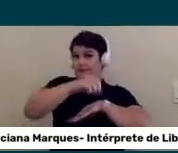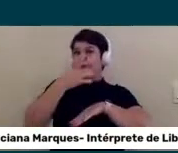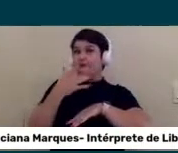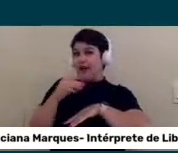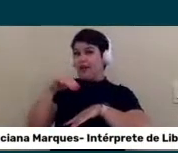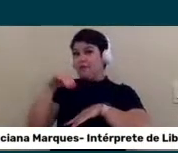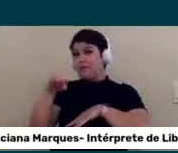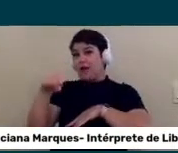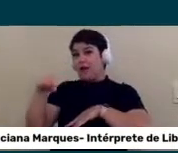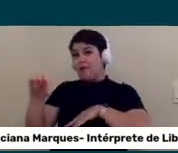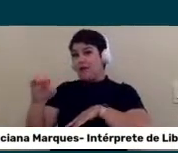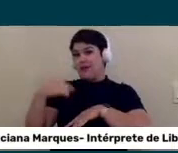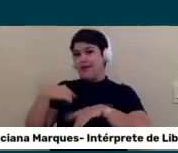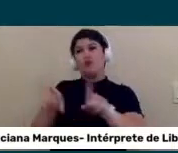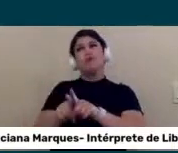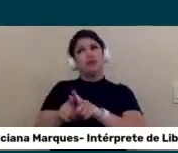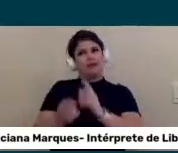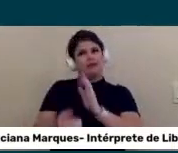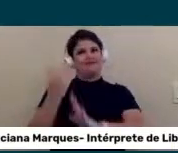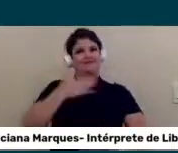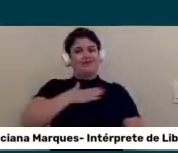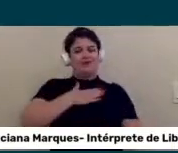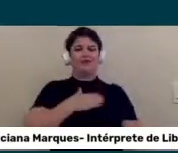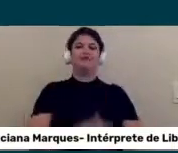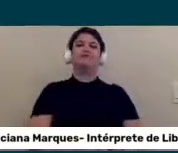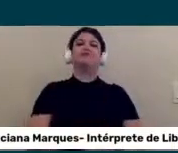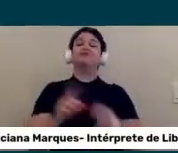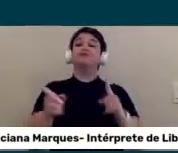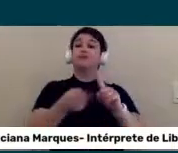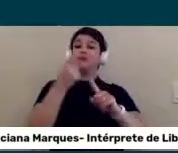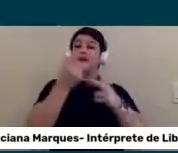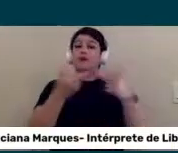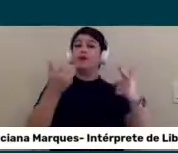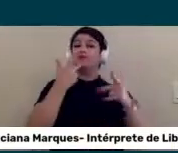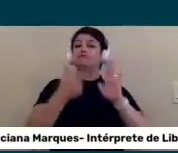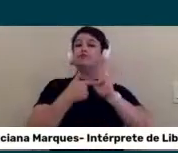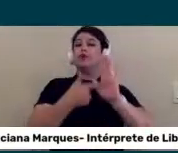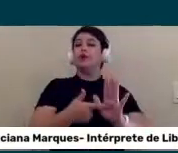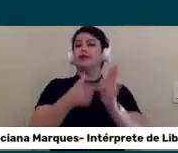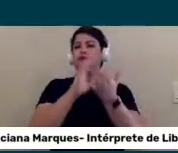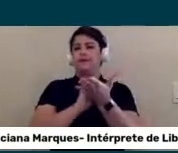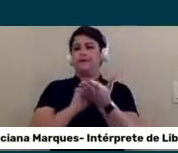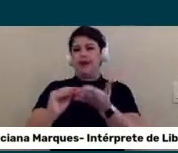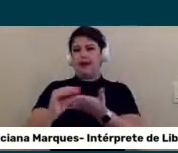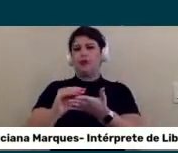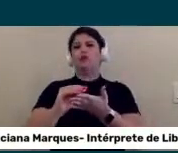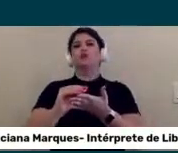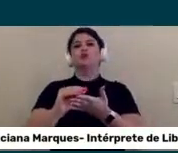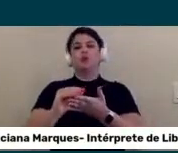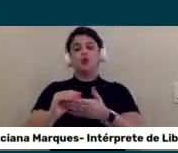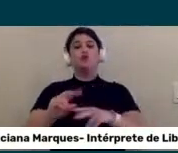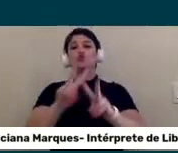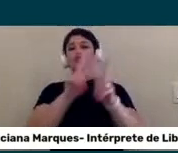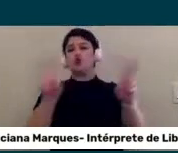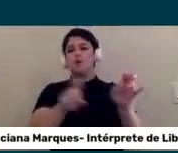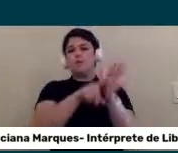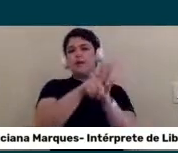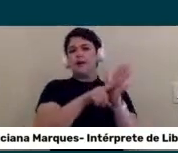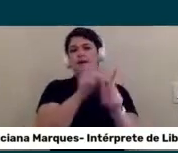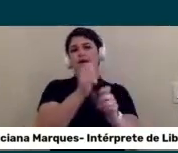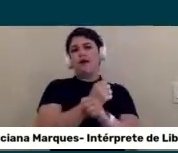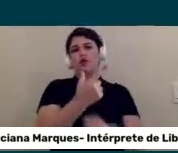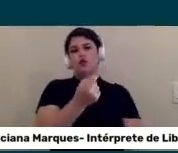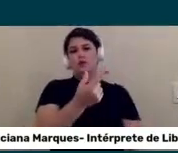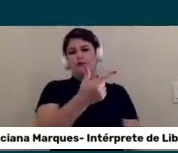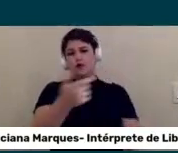apresentação. A primeira coisa que eu queria trazer para vocês é um dado recente, essa pesquisa é de 2021, mais ou menos, mas eu acredito que